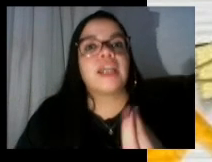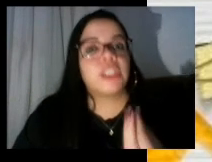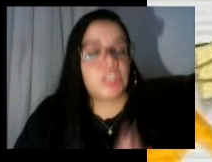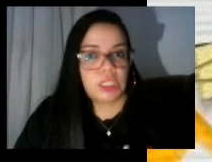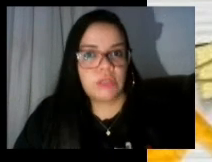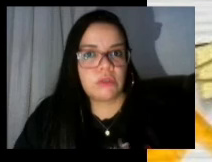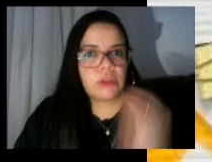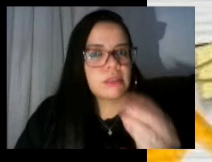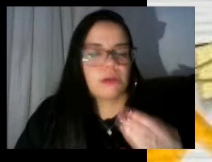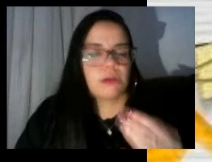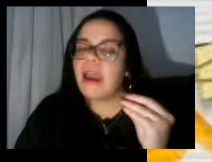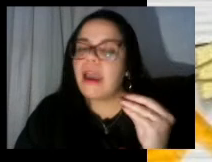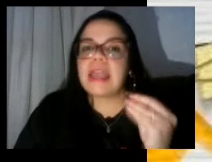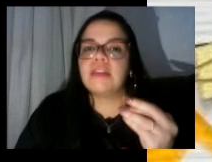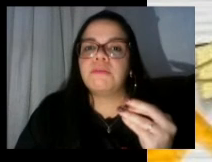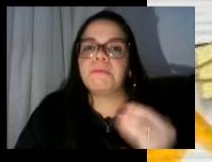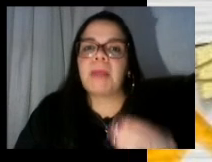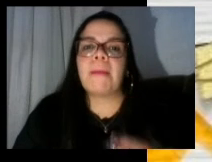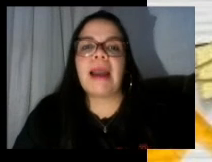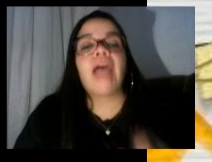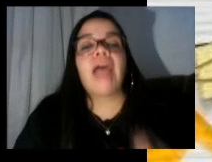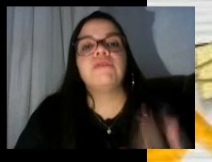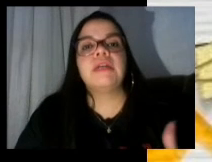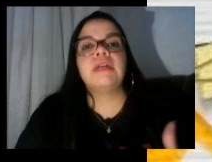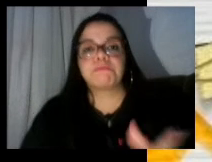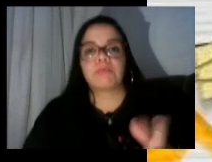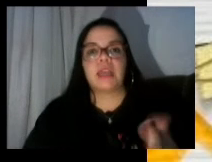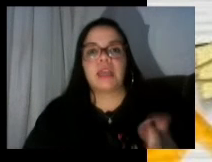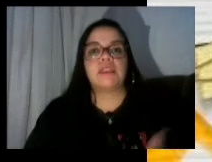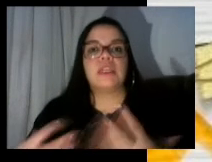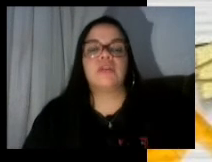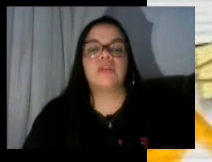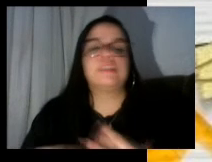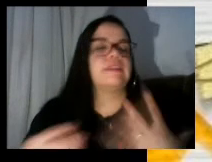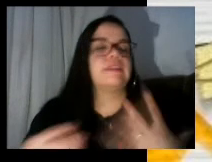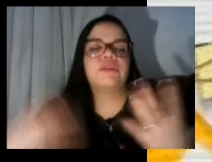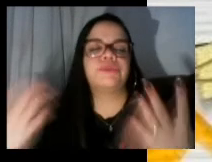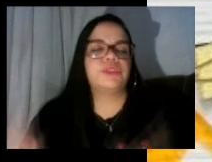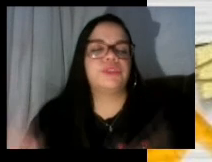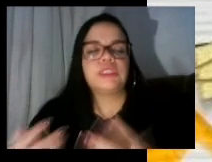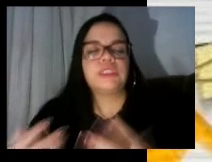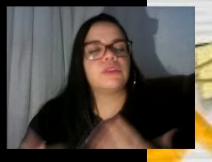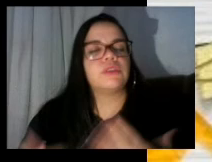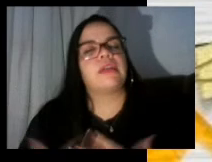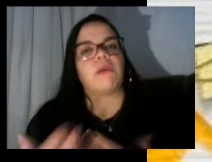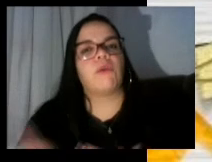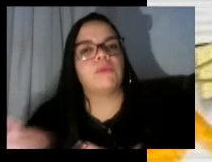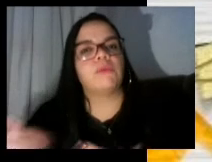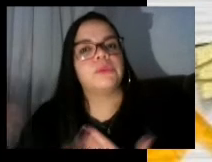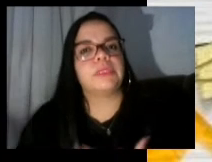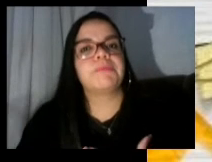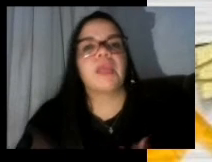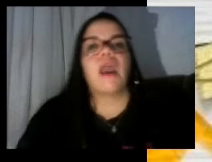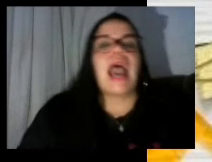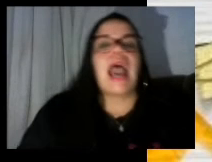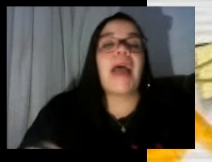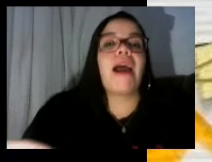dos castigos, olha só, eles amarravam, né, esses negros que tentaram fugir ou que fizeram algo muito